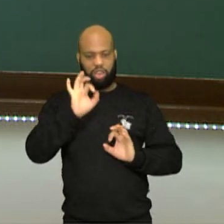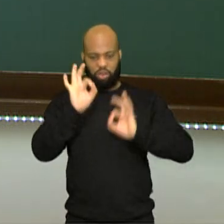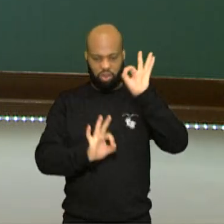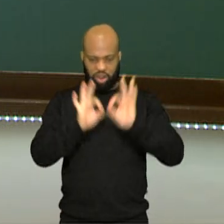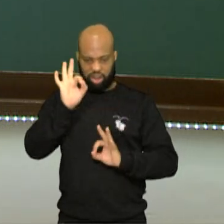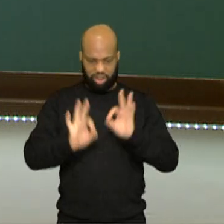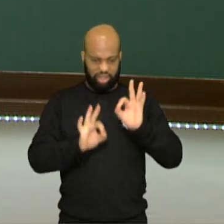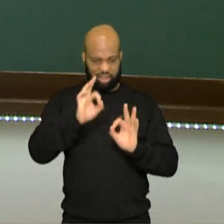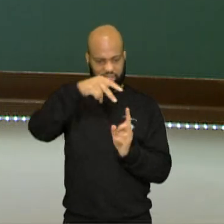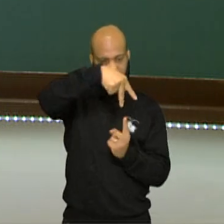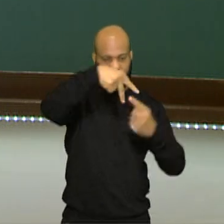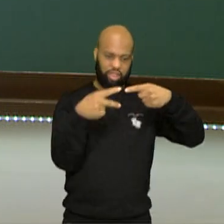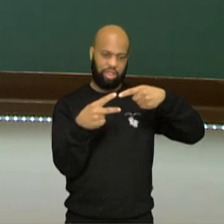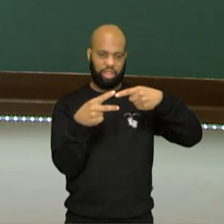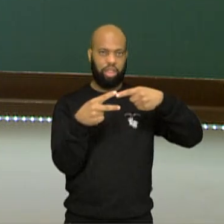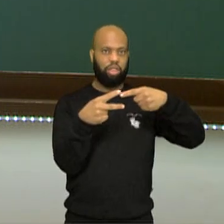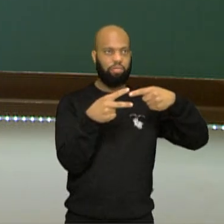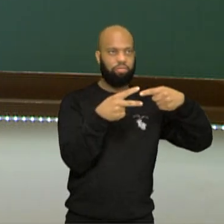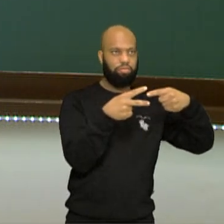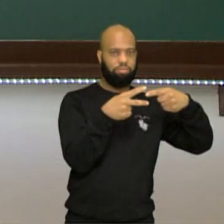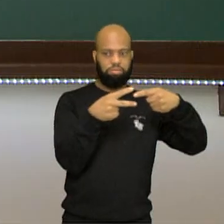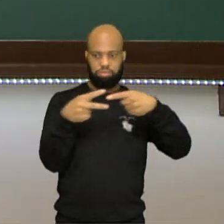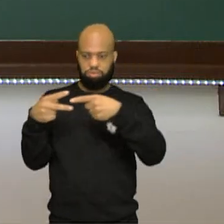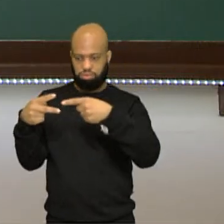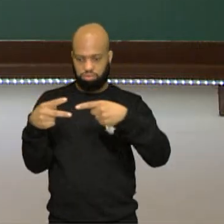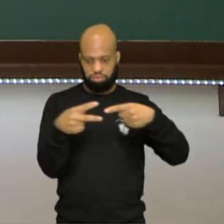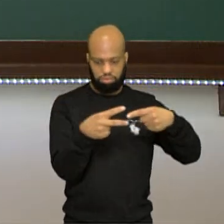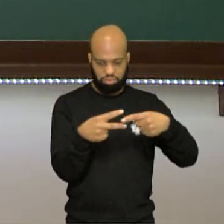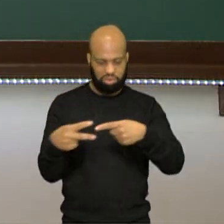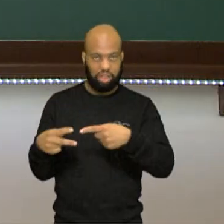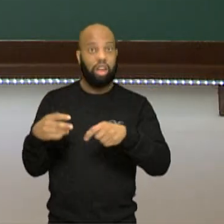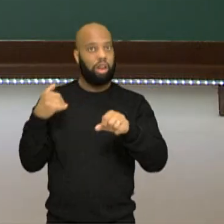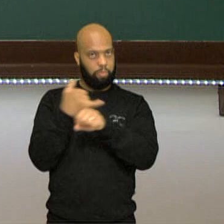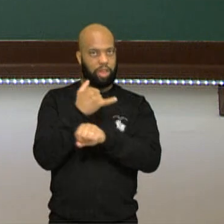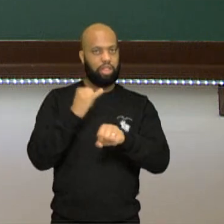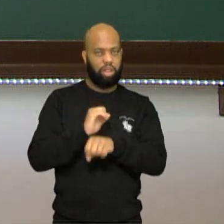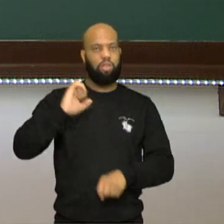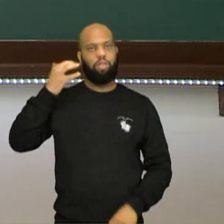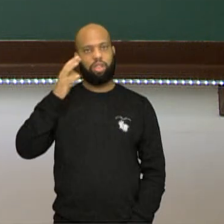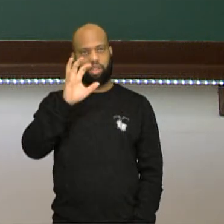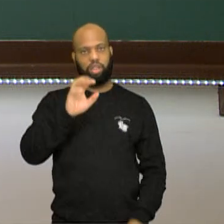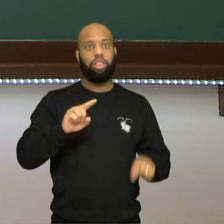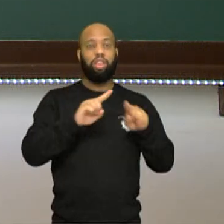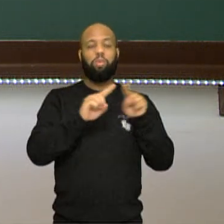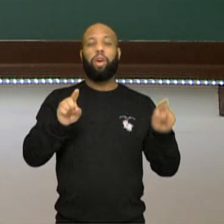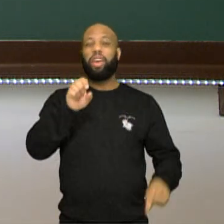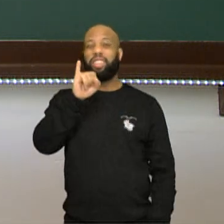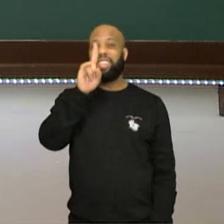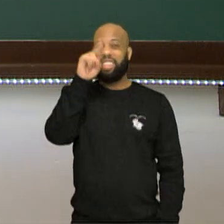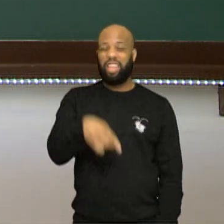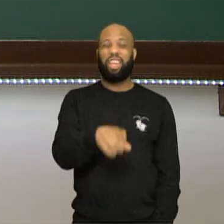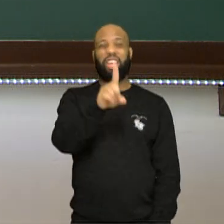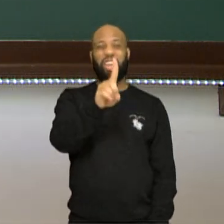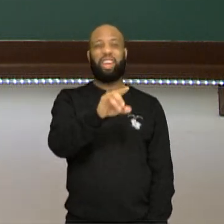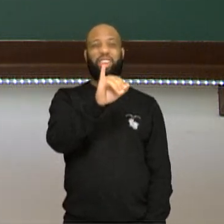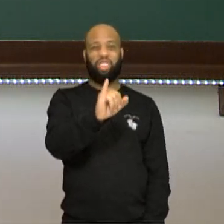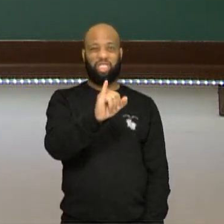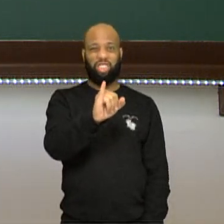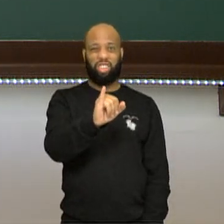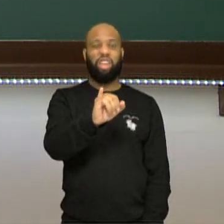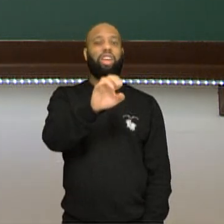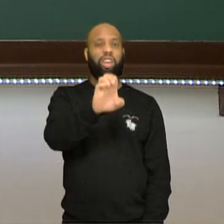elétrico. Com metal, isso aqui acontece facilmente no metal e ocorre condução. Num dielétrico isso não é tão fácil acontecer. E